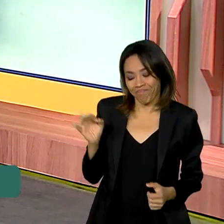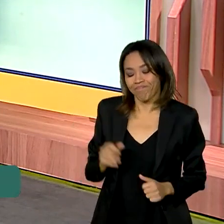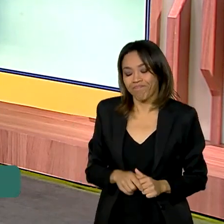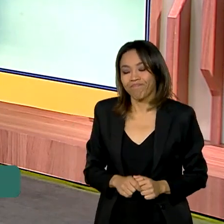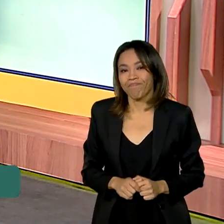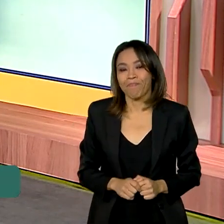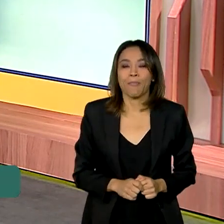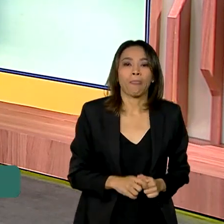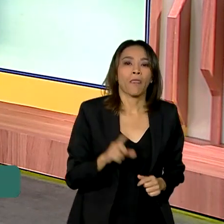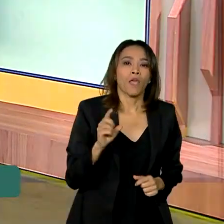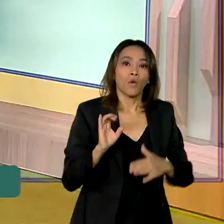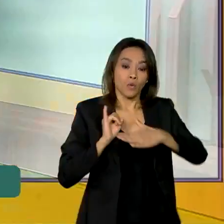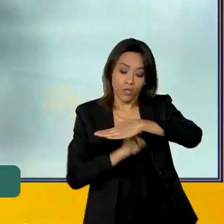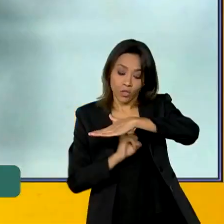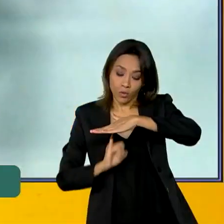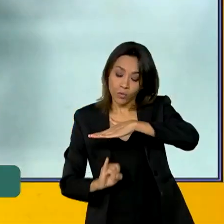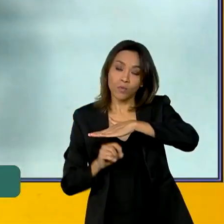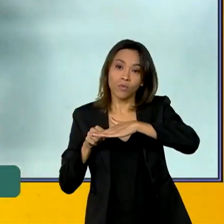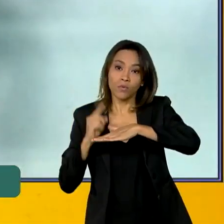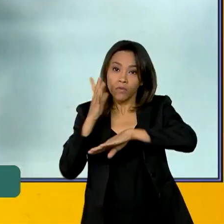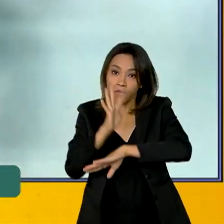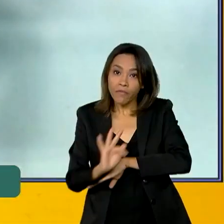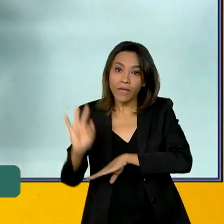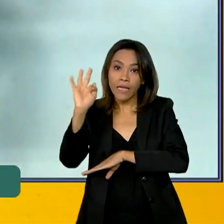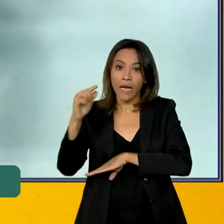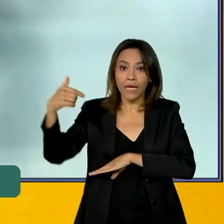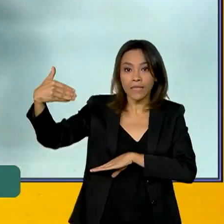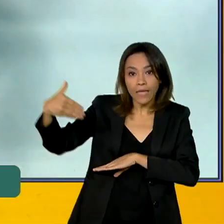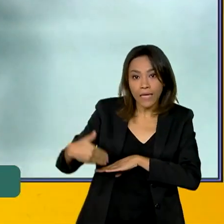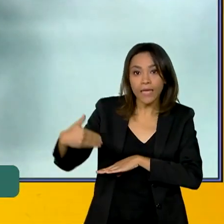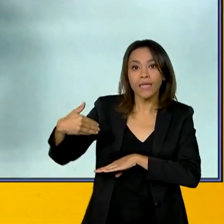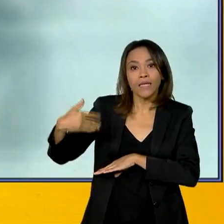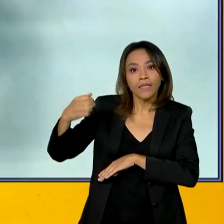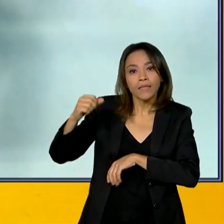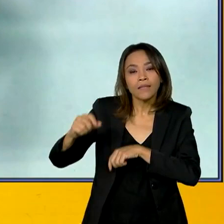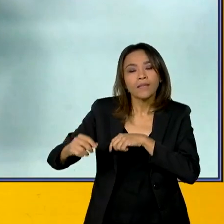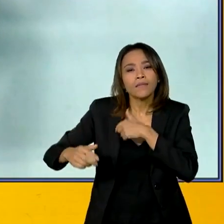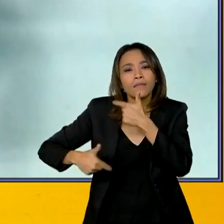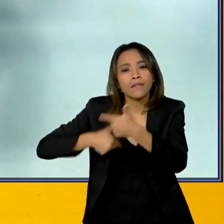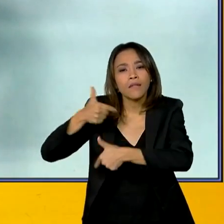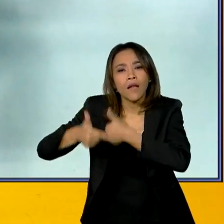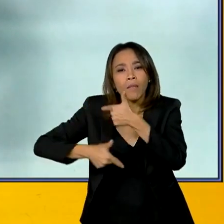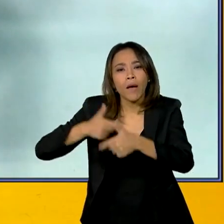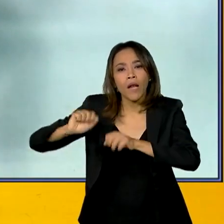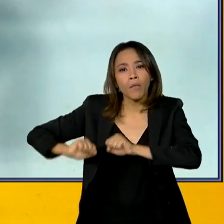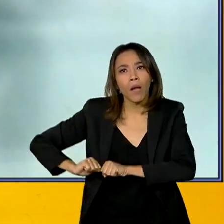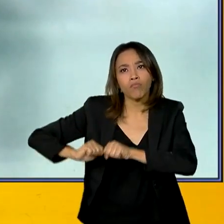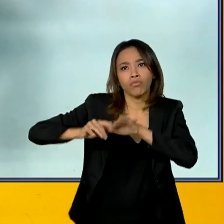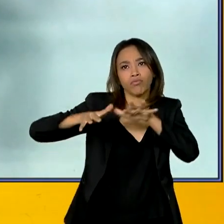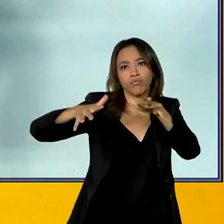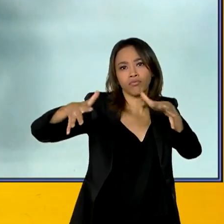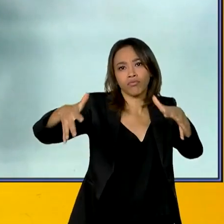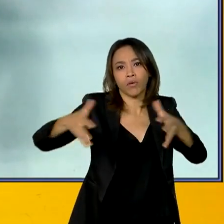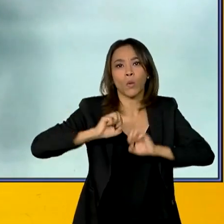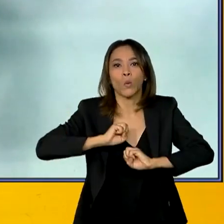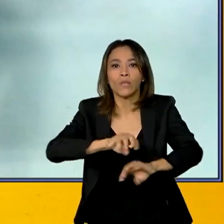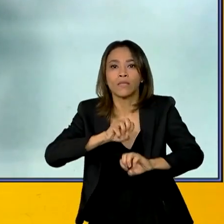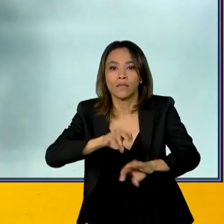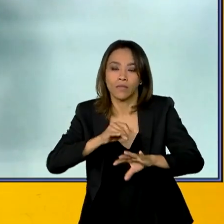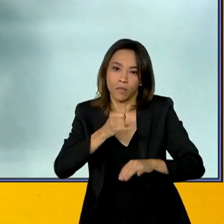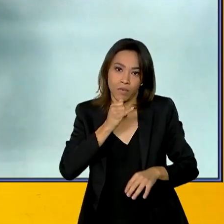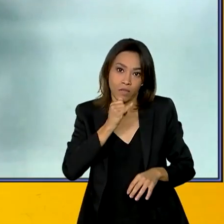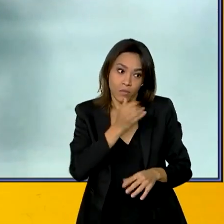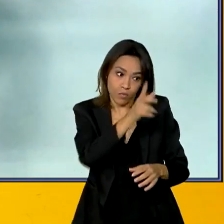Os institutos são autarquias, né, que trabalham com o princípio da verticalização do ensino. Então, nosso estudante que